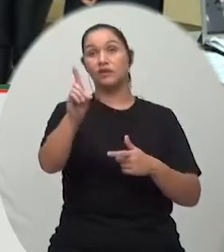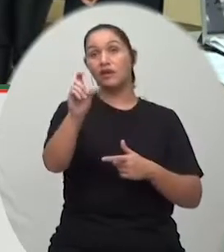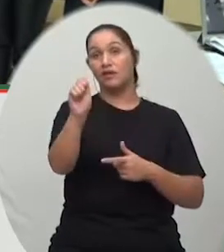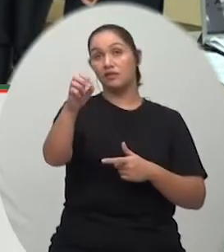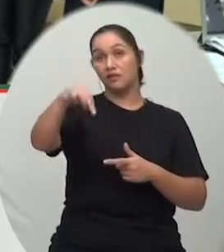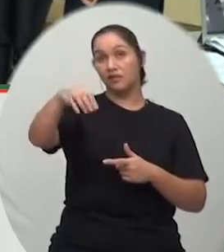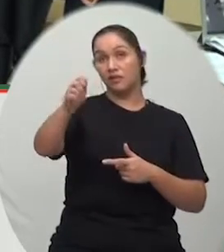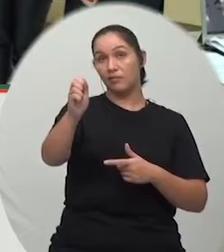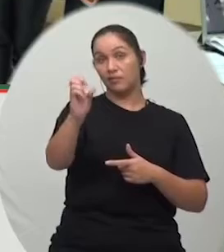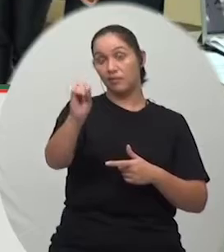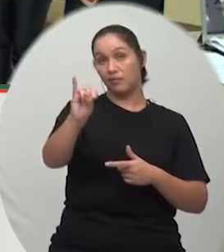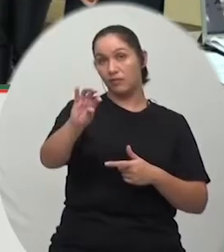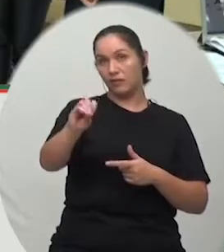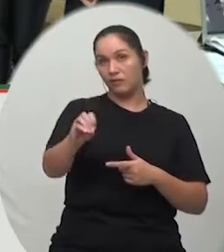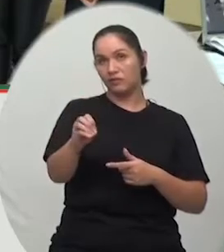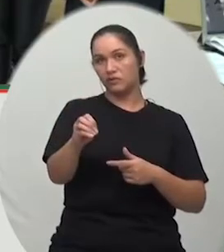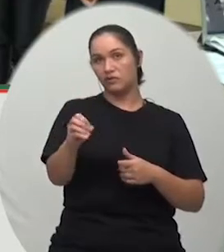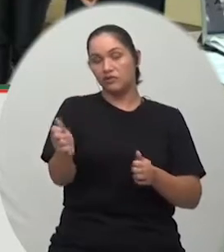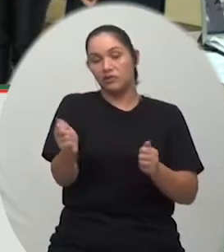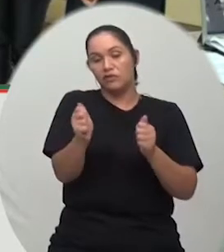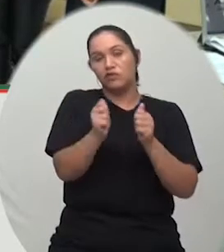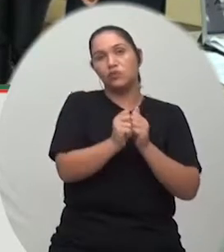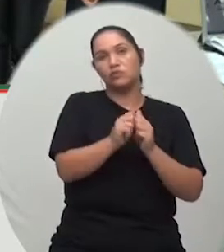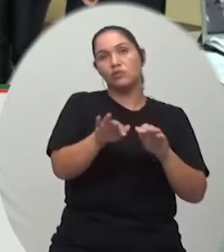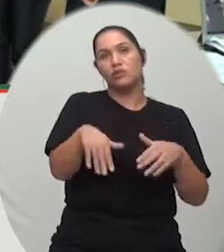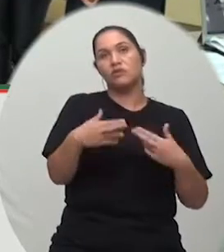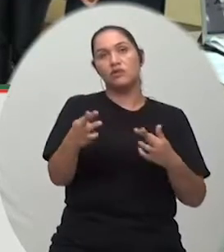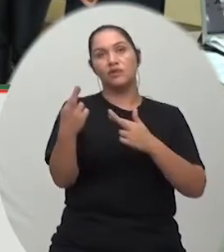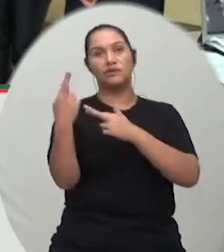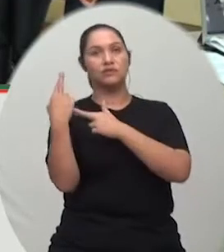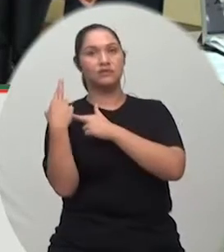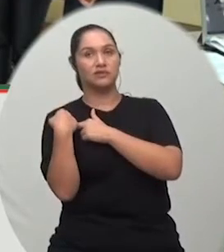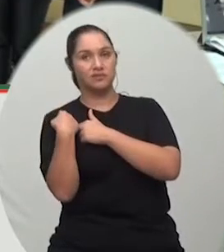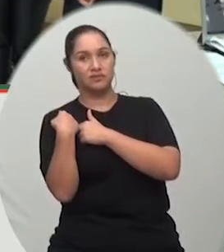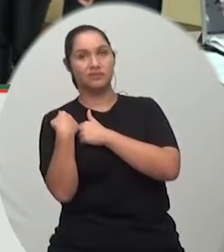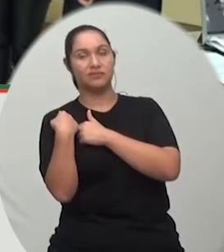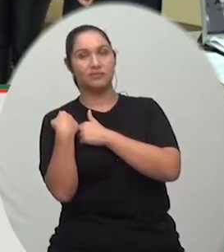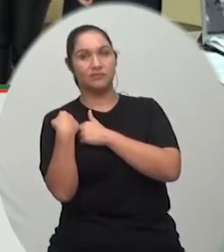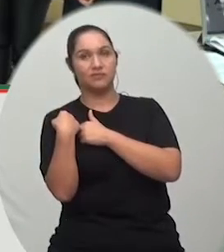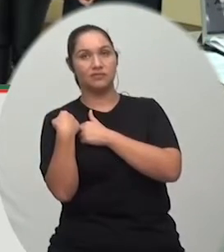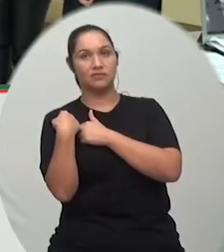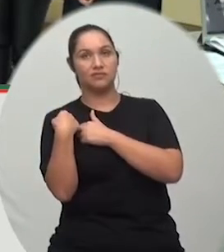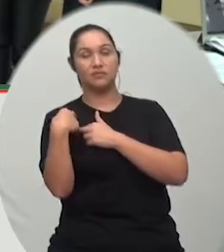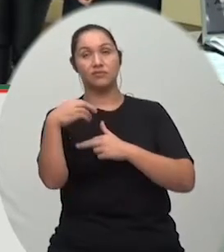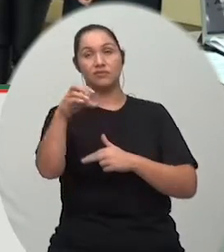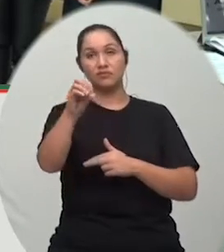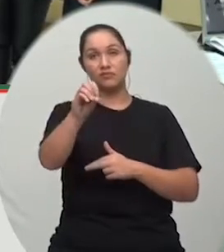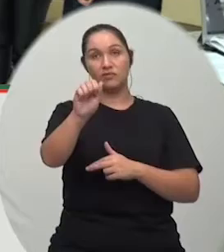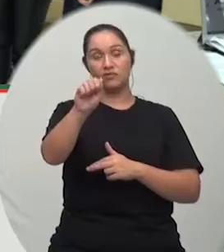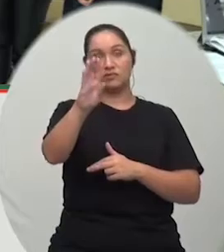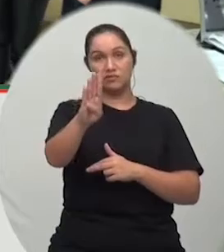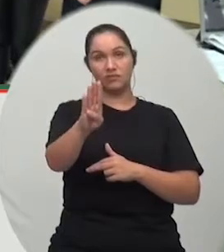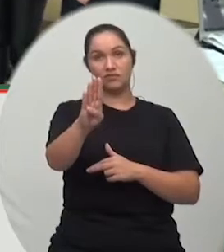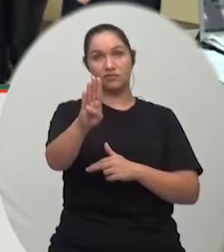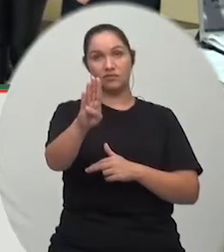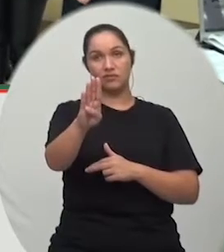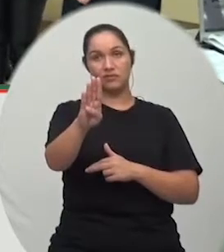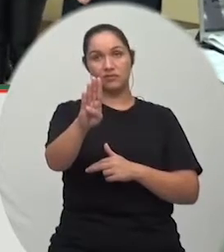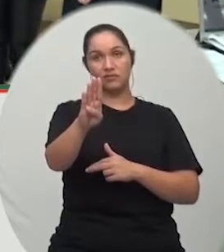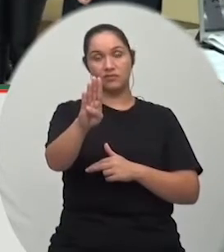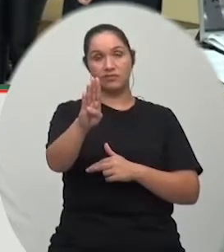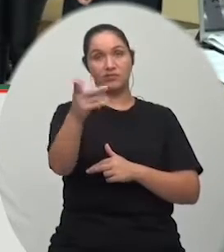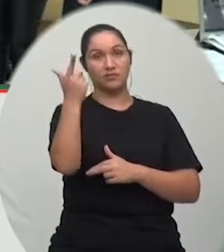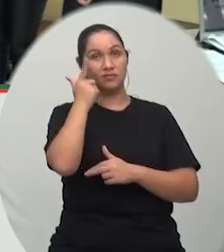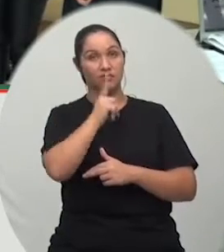fizemos nada sozinho. Eu gostaria de dividir, então, a responsabilidade do OAB Recomenda, repito, e não me furtarei em repetir,